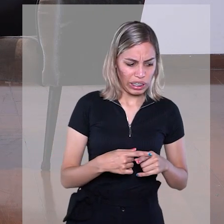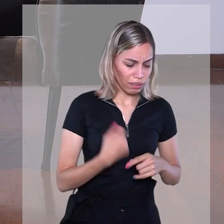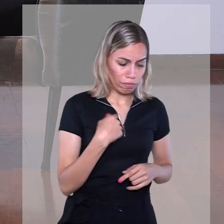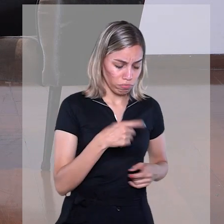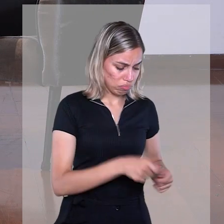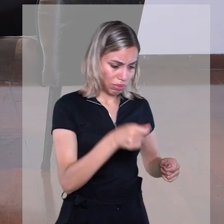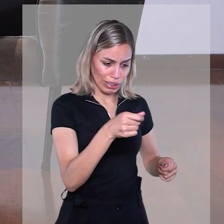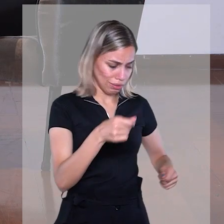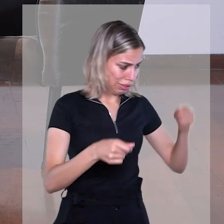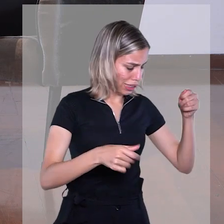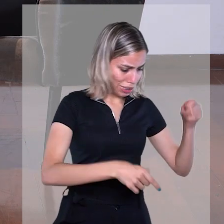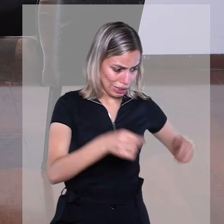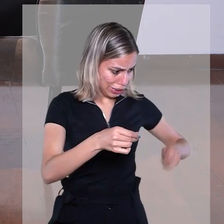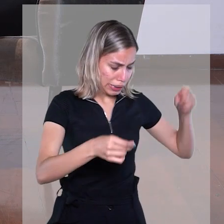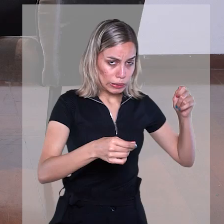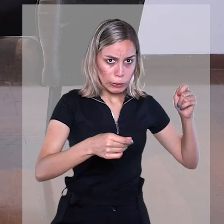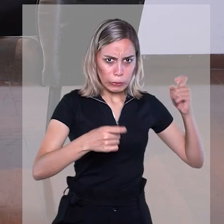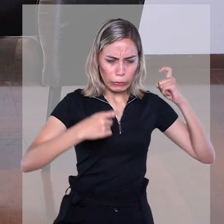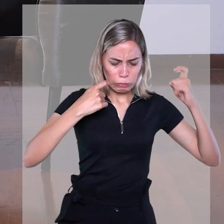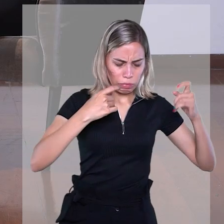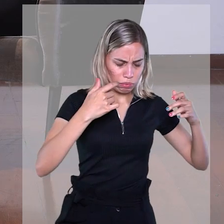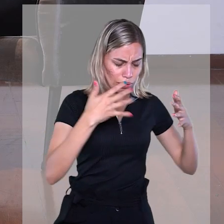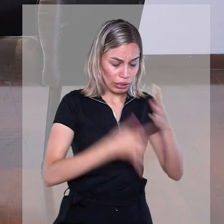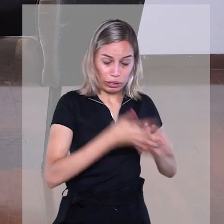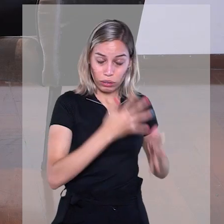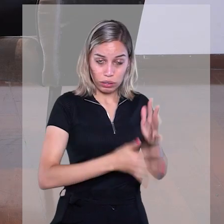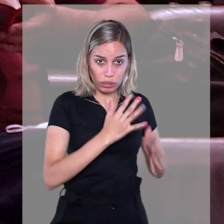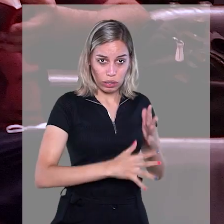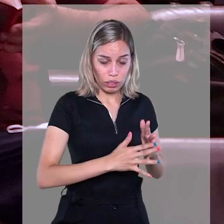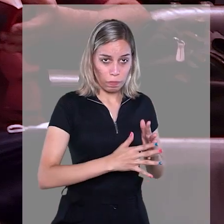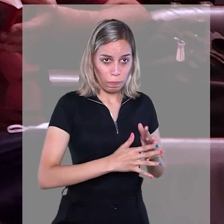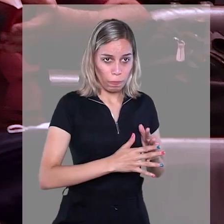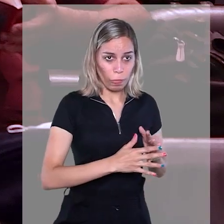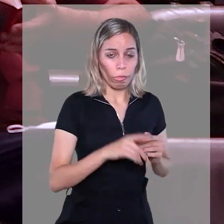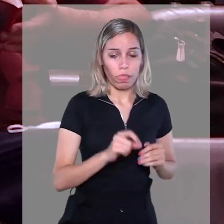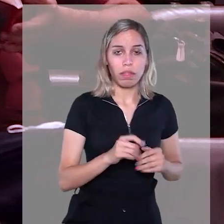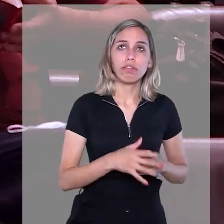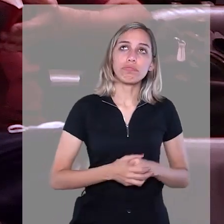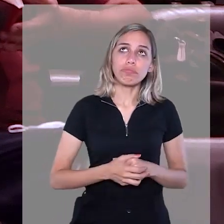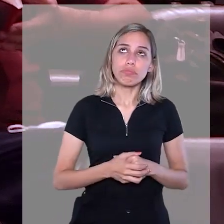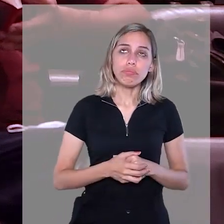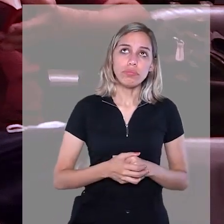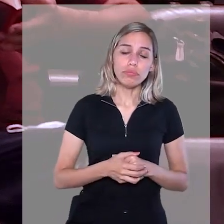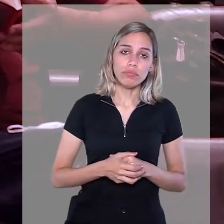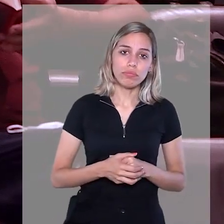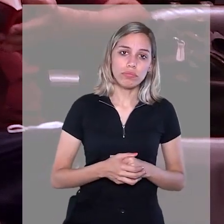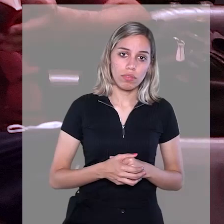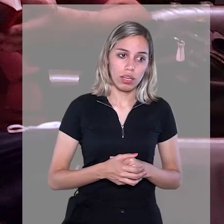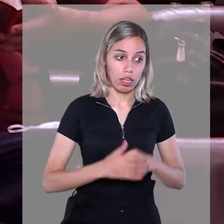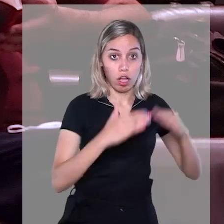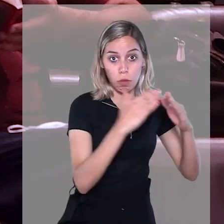E como nós estávamos morando no Rio, Natália, minha companheira, e eu, 2 espectadores folheiam o